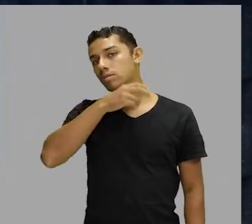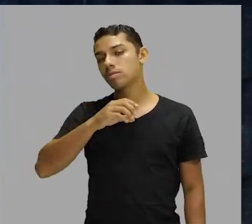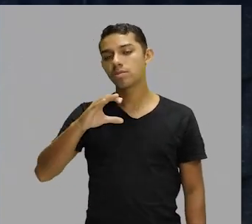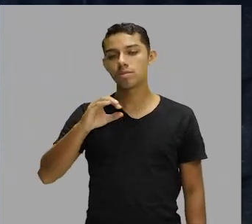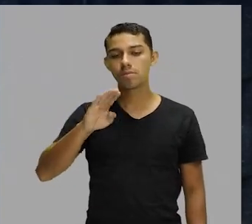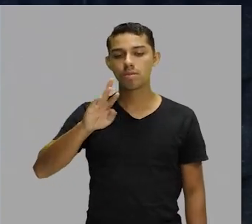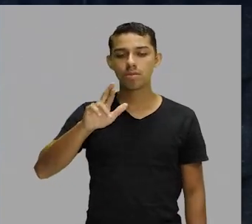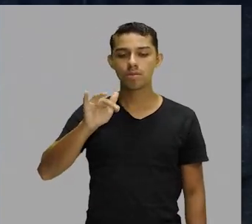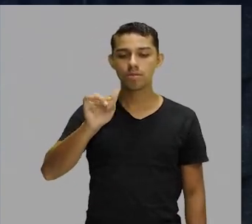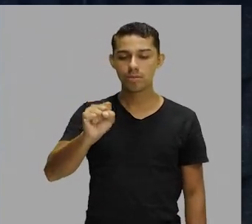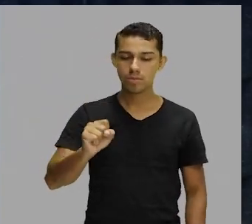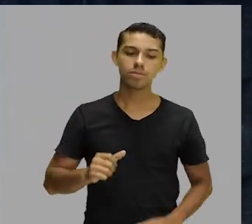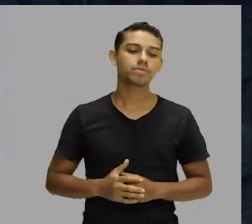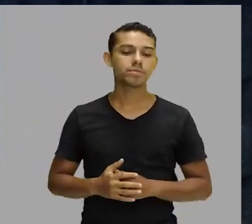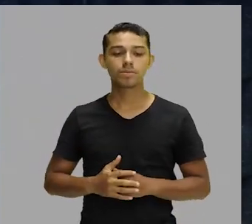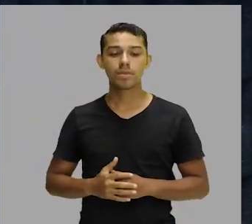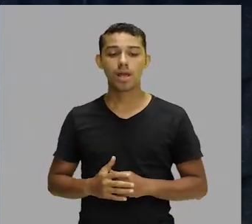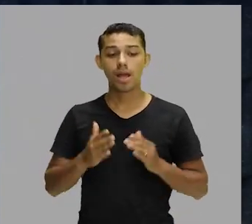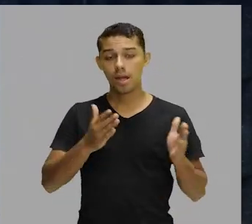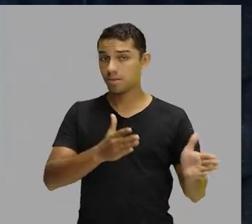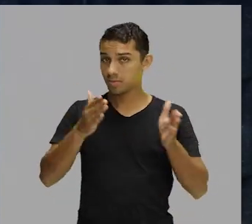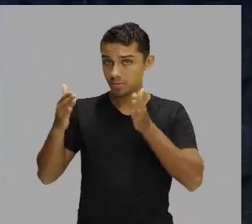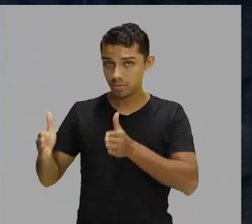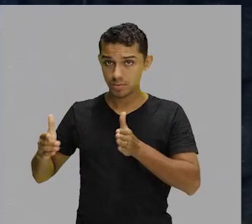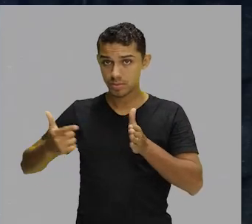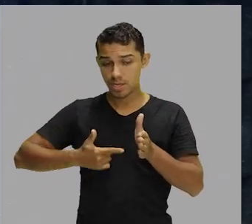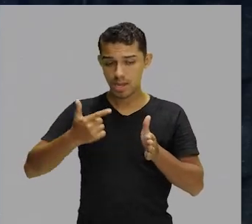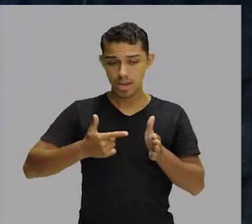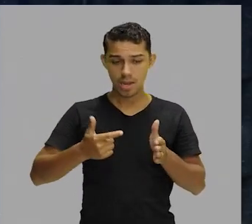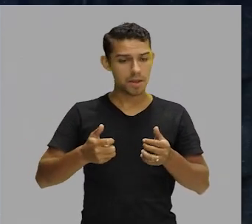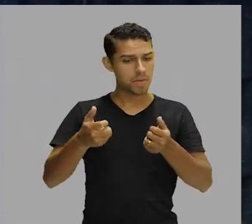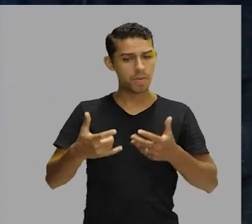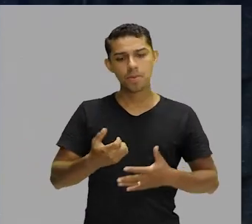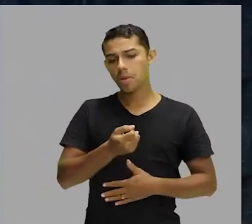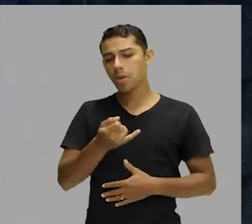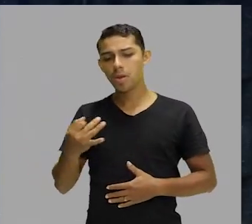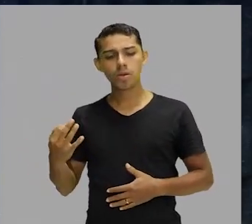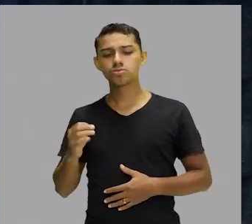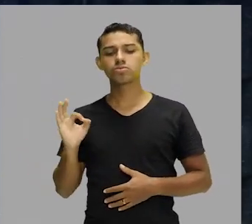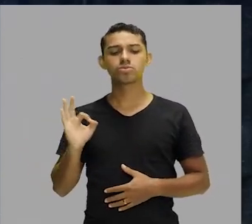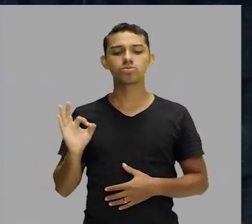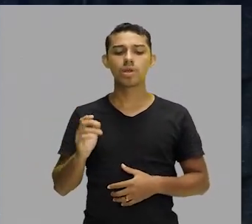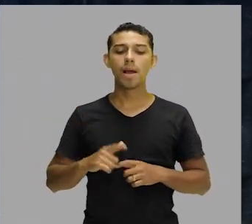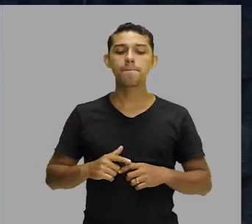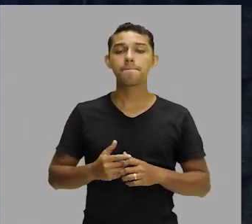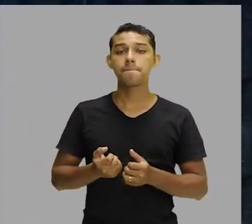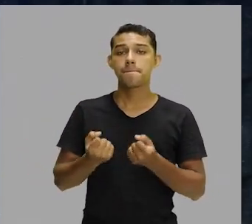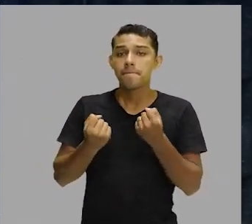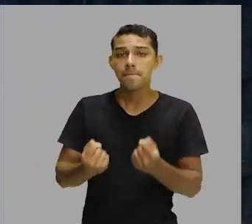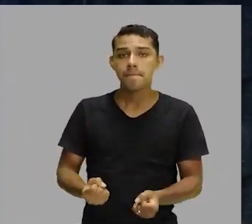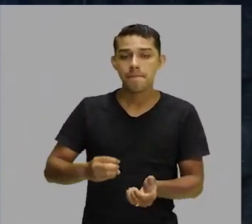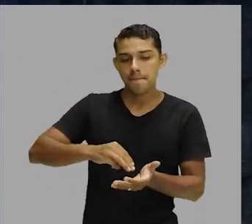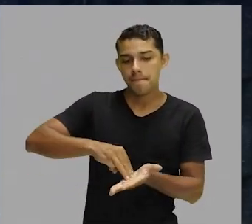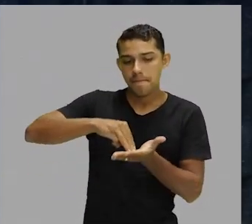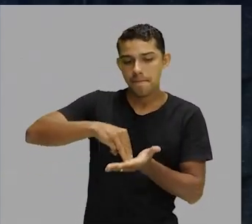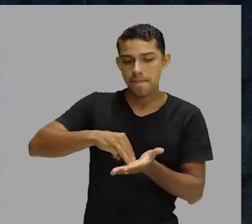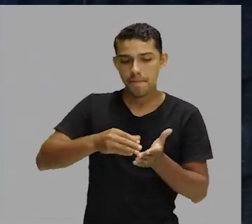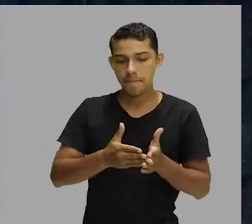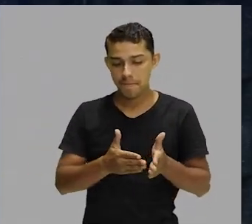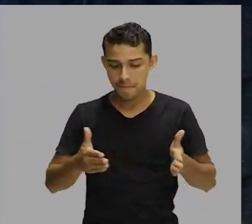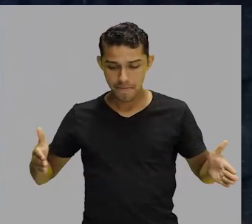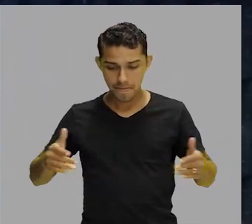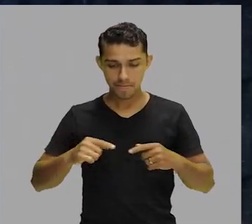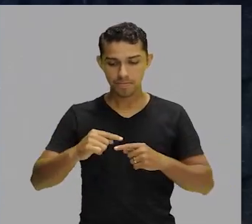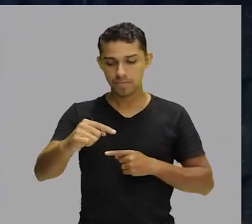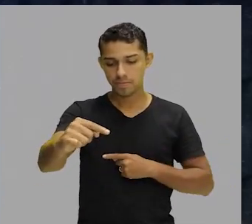na pirâmide de biomassa, não está especificando a quantidade, e sim a massa por metro